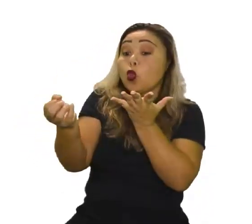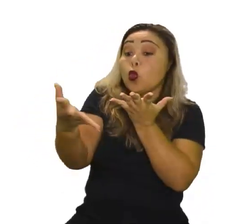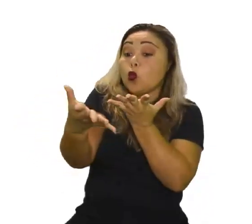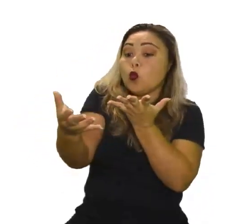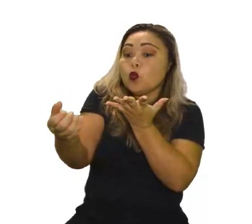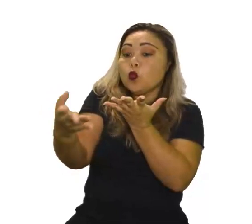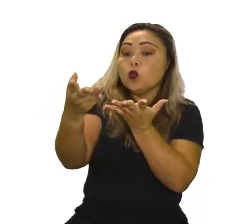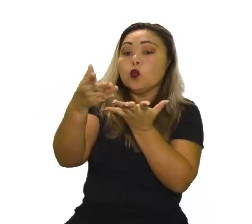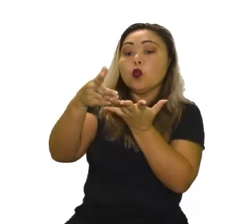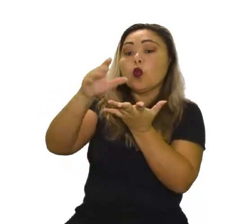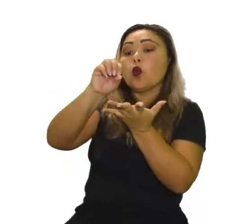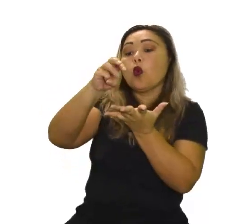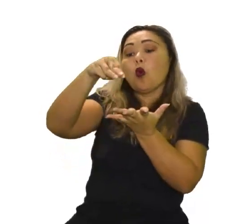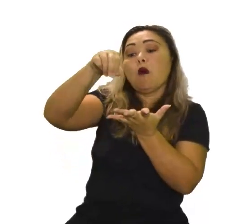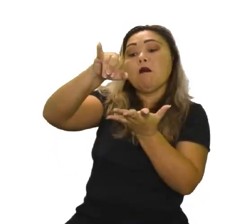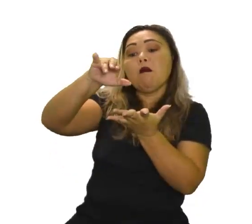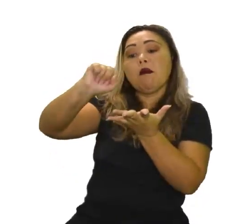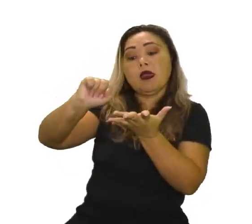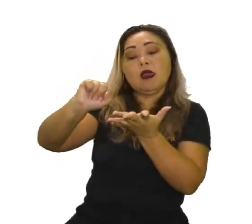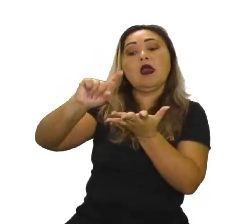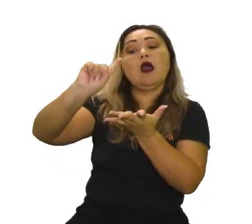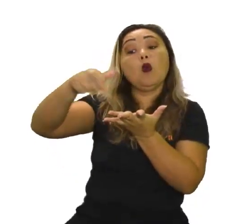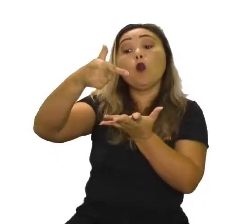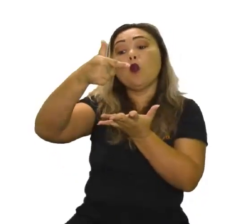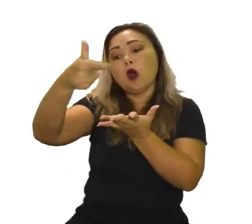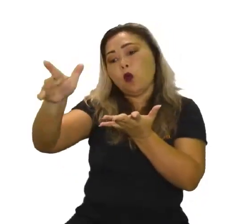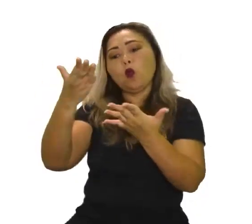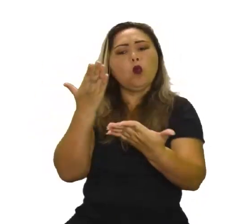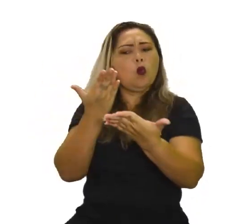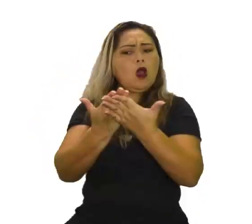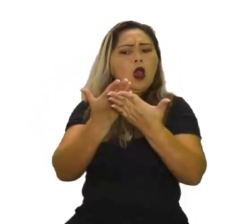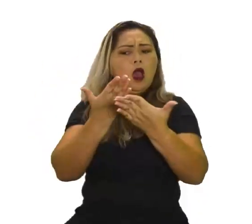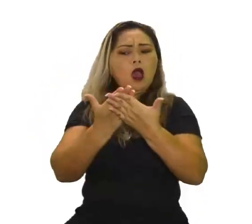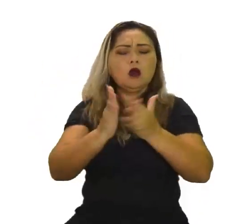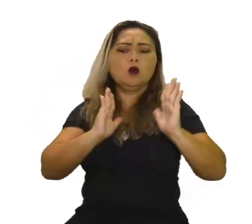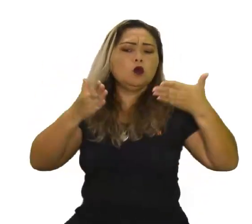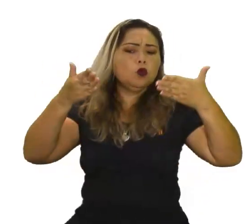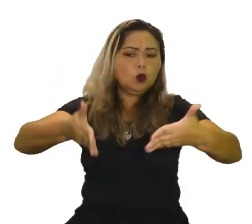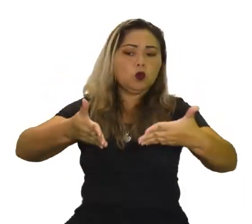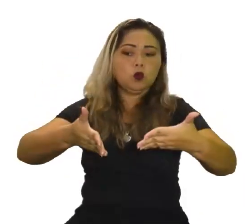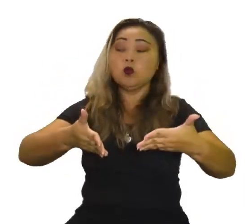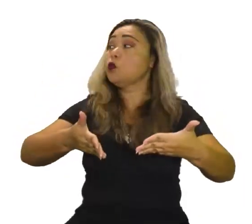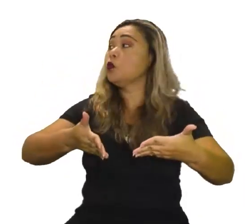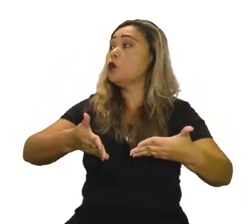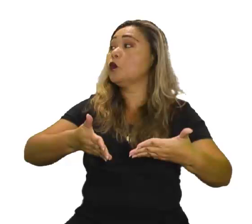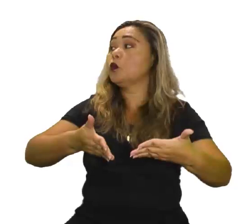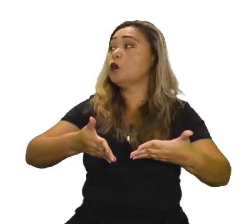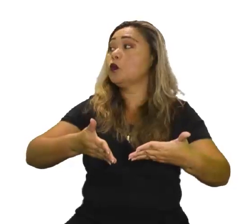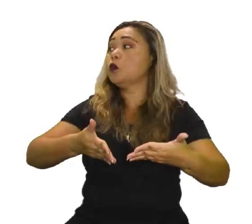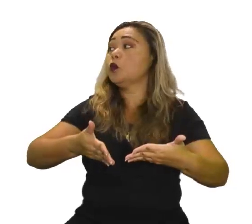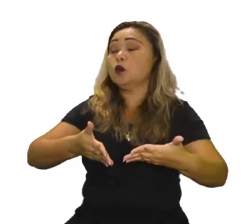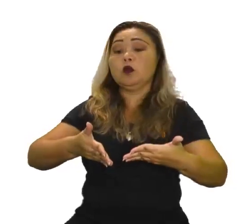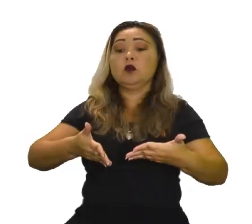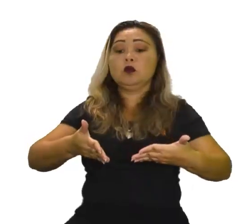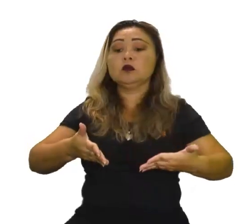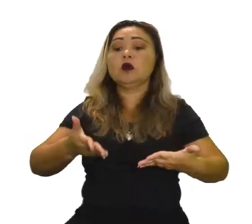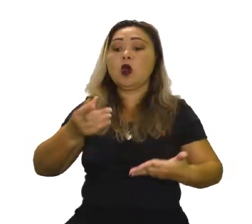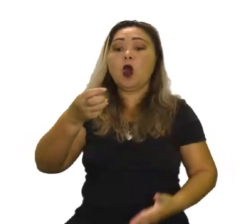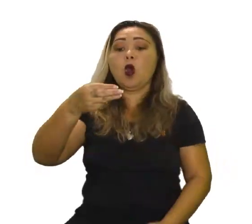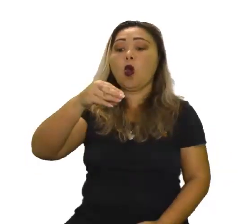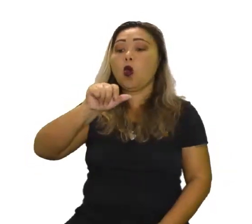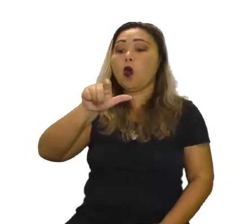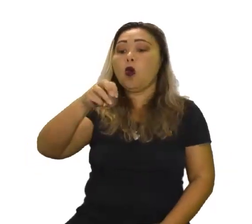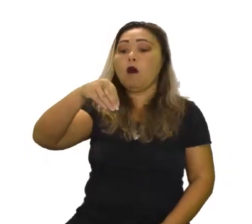Isso de estabelecer novas colmeias, nós vamos ter uma aula somente disso. Uma aula somente